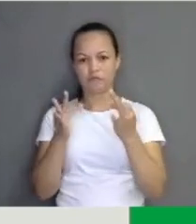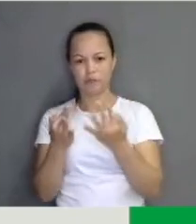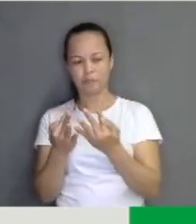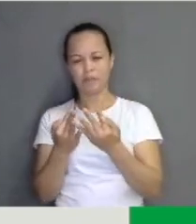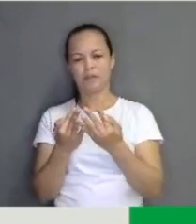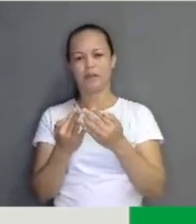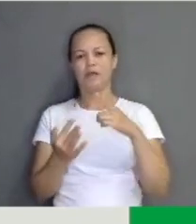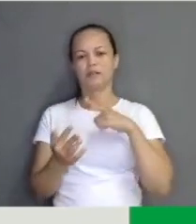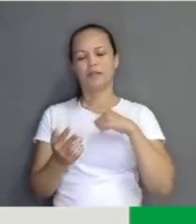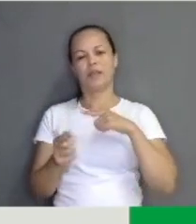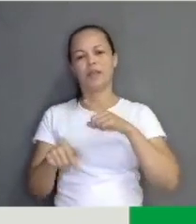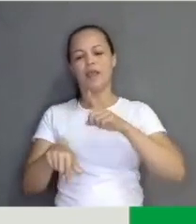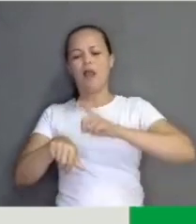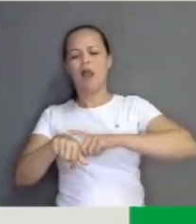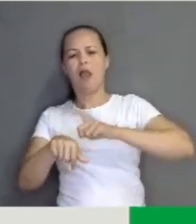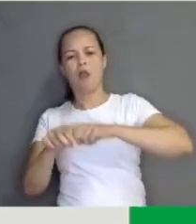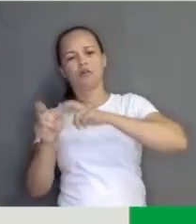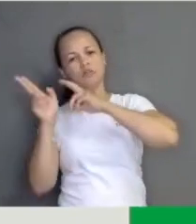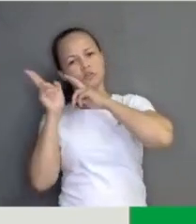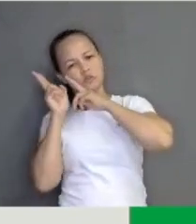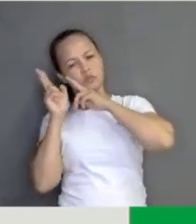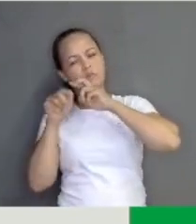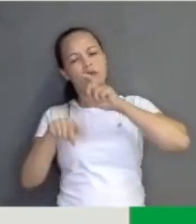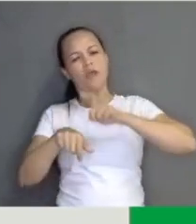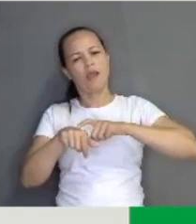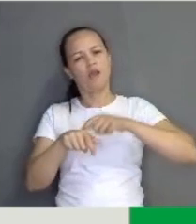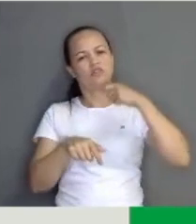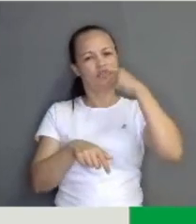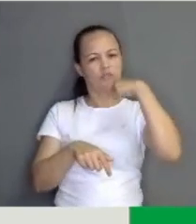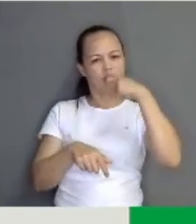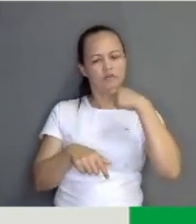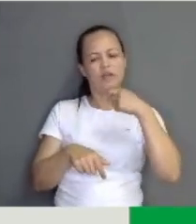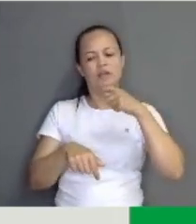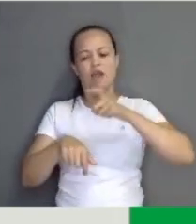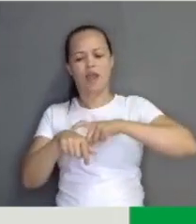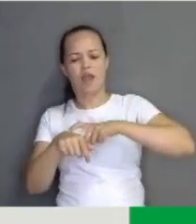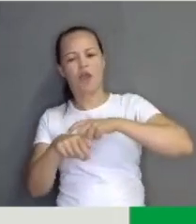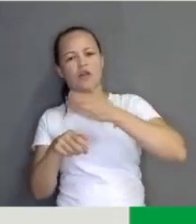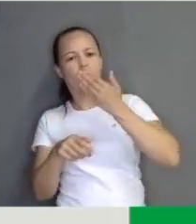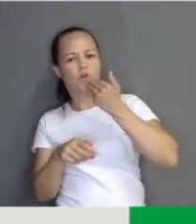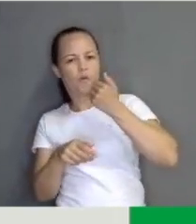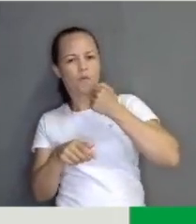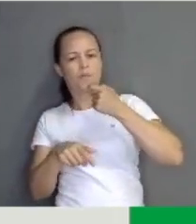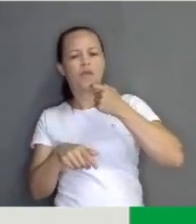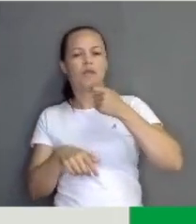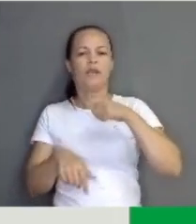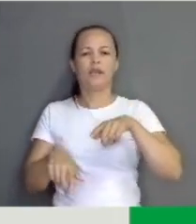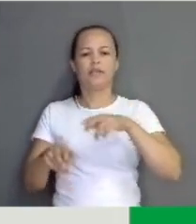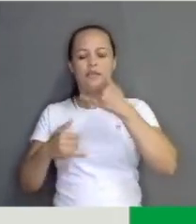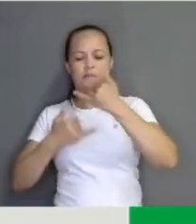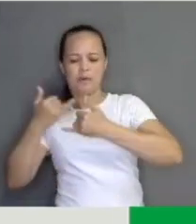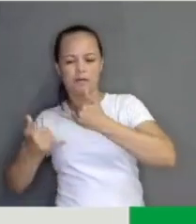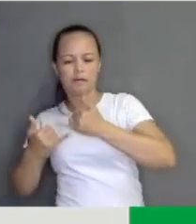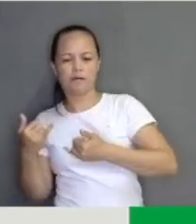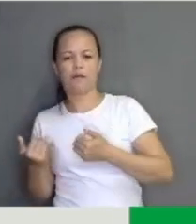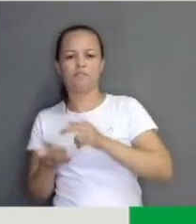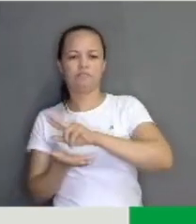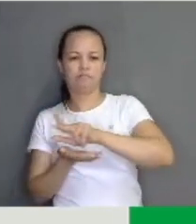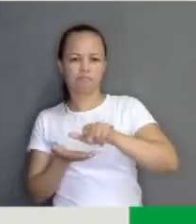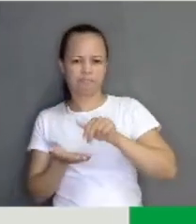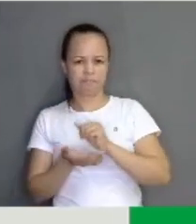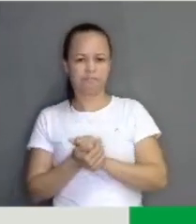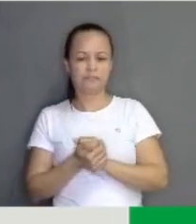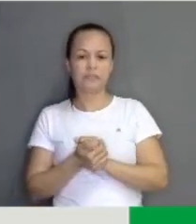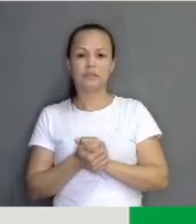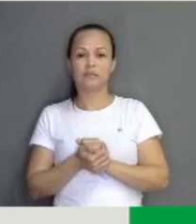de dormir, a hora de escovar dentes, a hora de comer, a hora de estudar, a hora de brincar. Não é verdade? Isso são